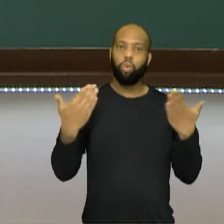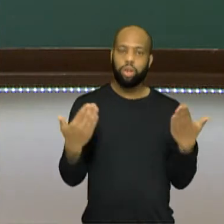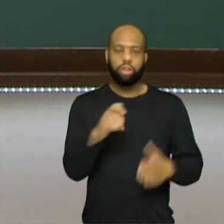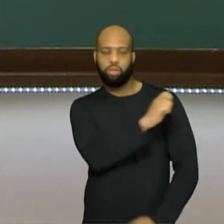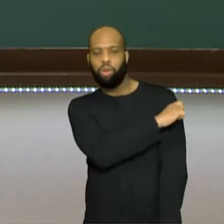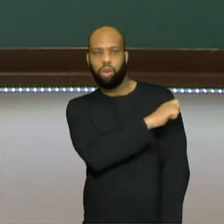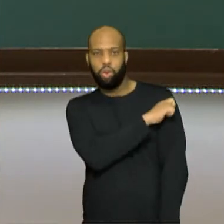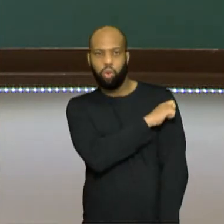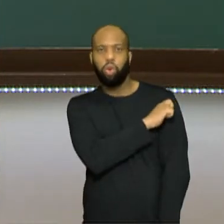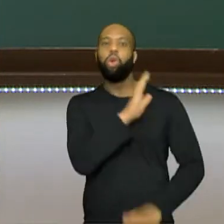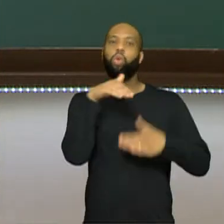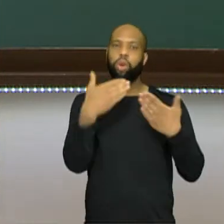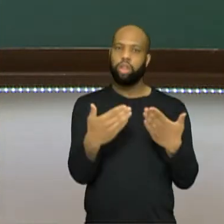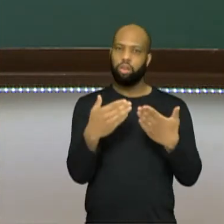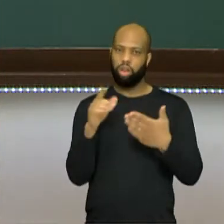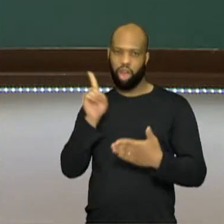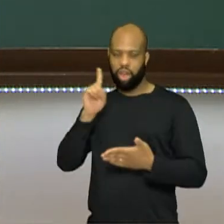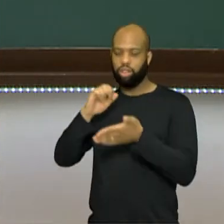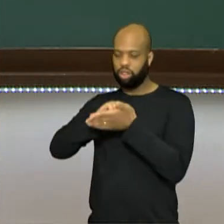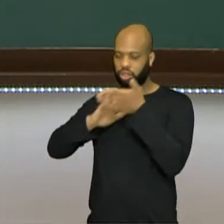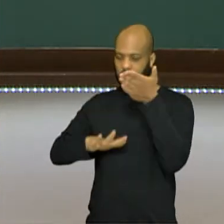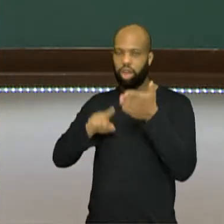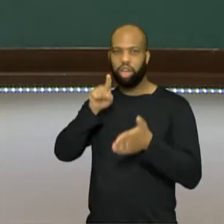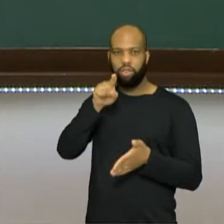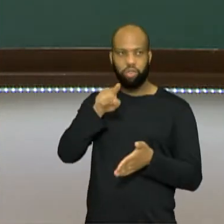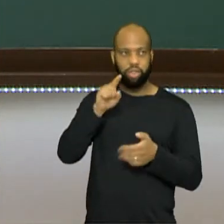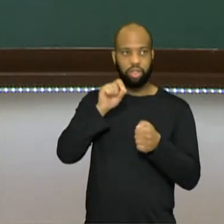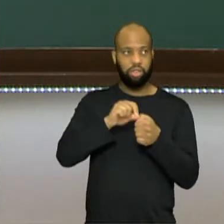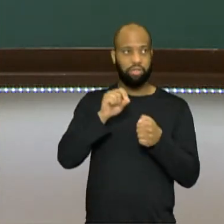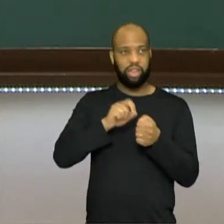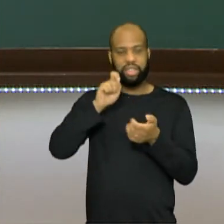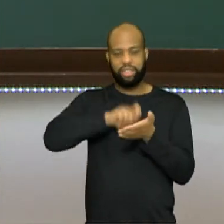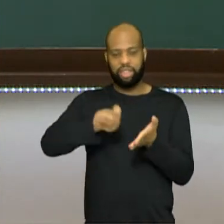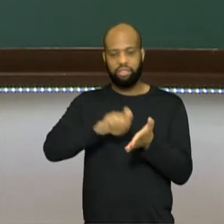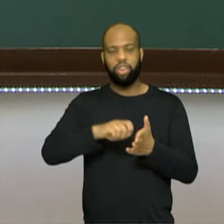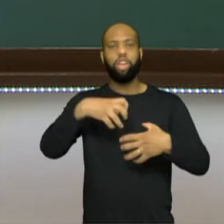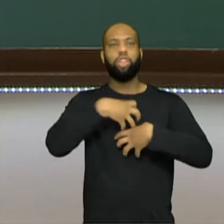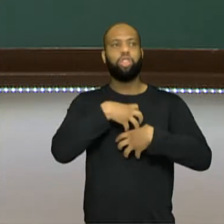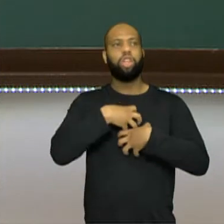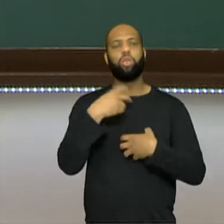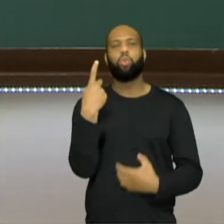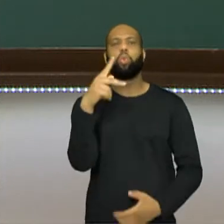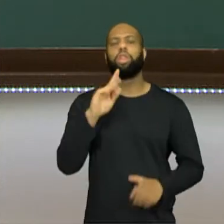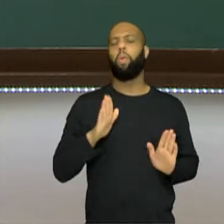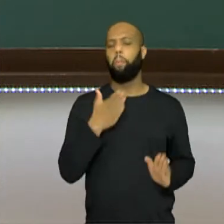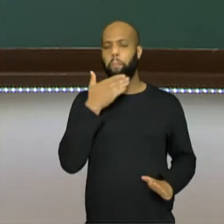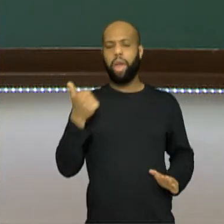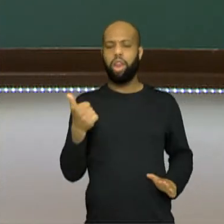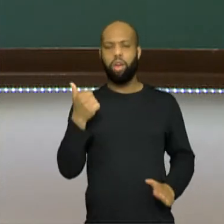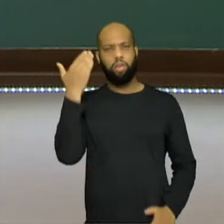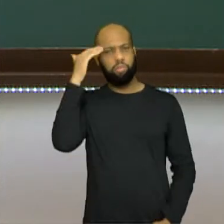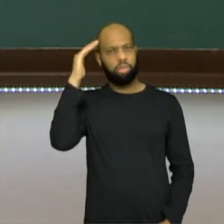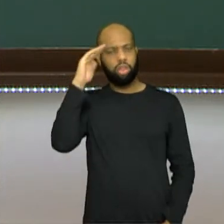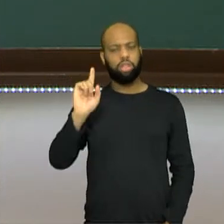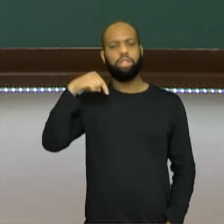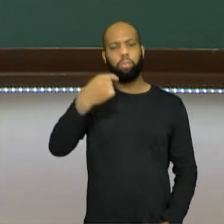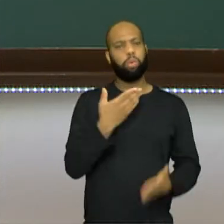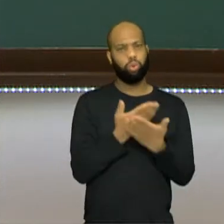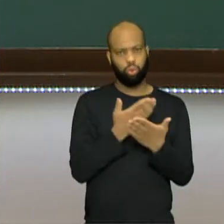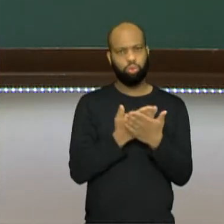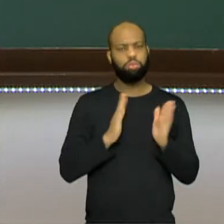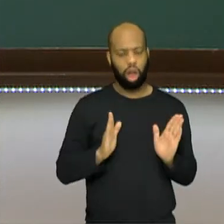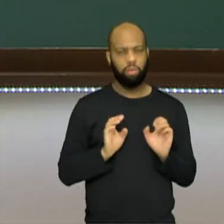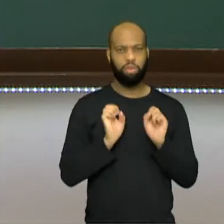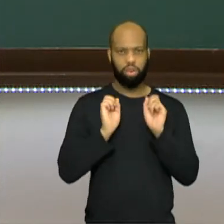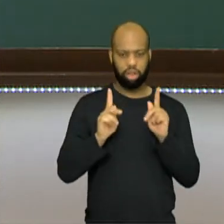Então, estudantes, dentro dessa atividade, observem que vocês devem escrever da maneira que vocês acham mais interessante e conveniente para